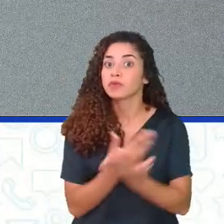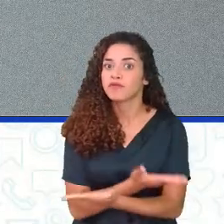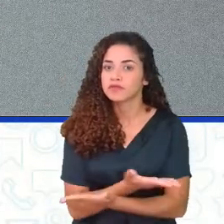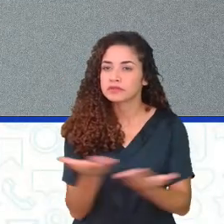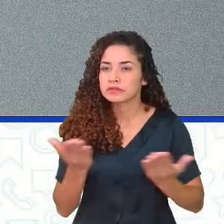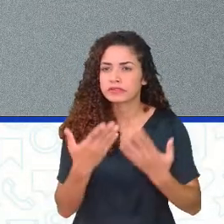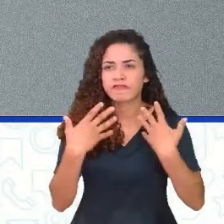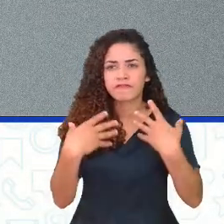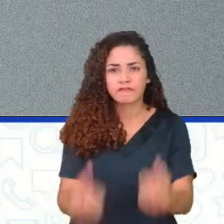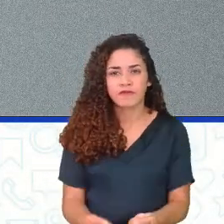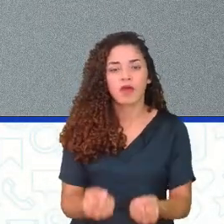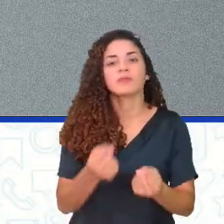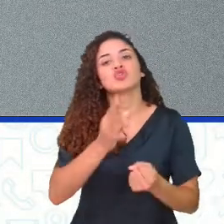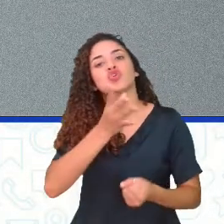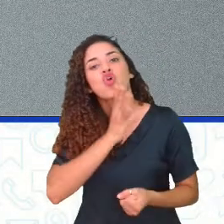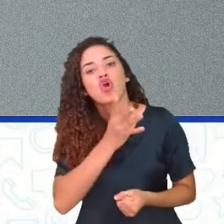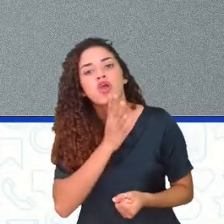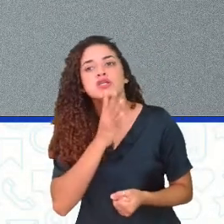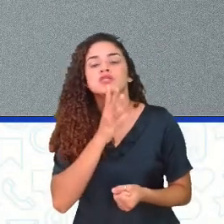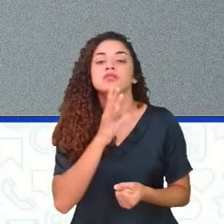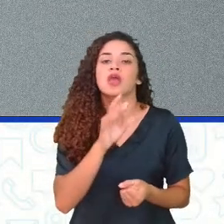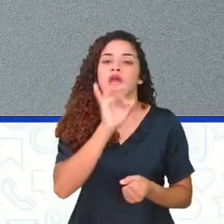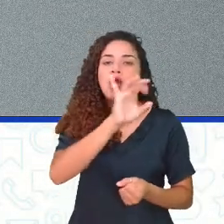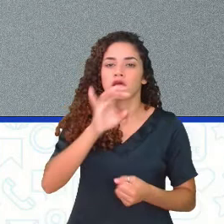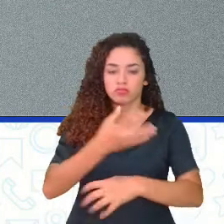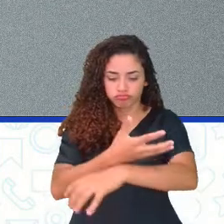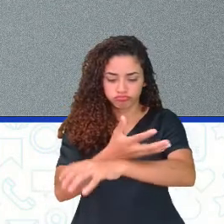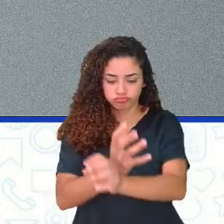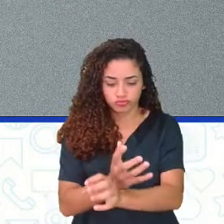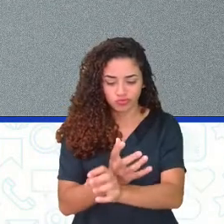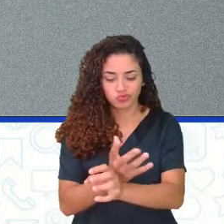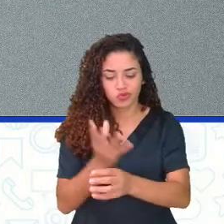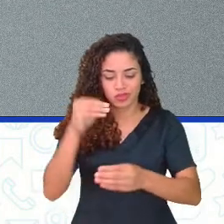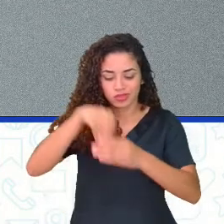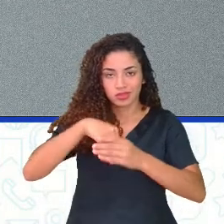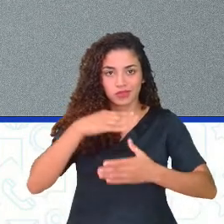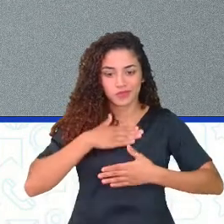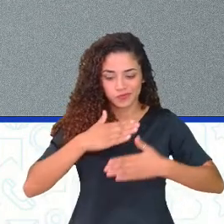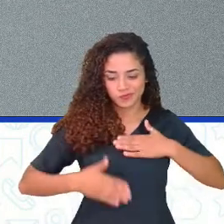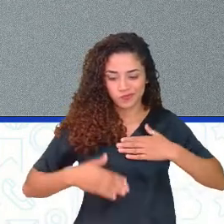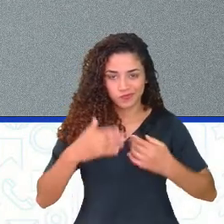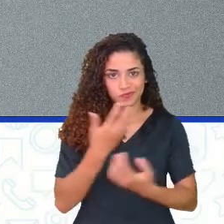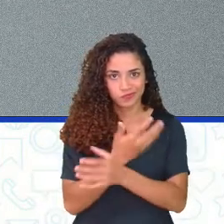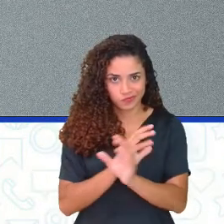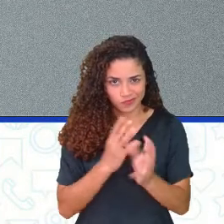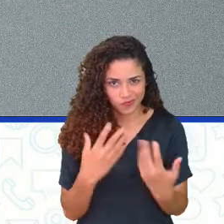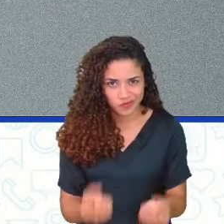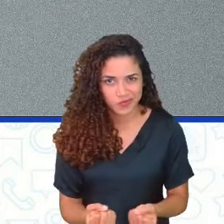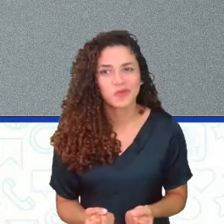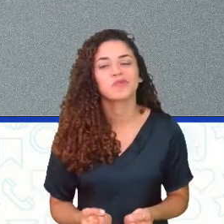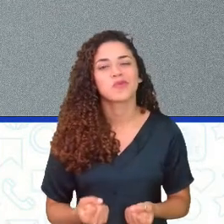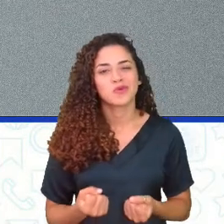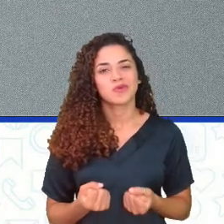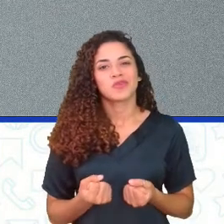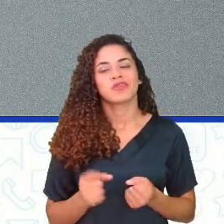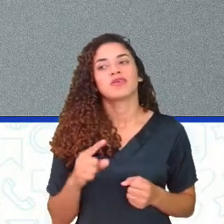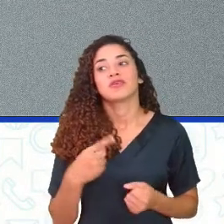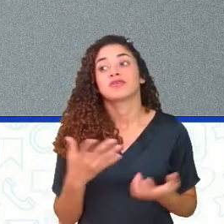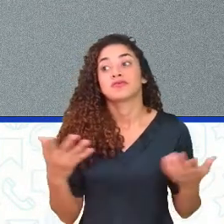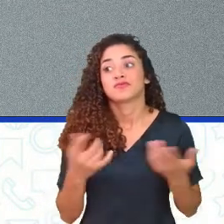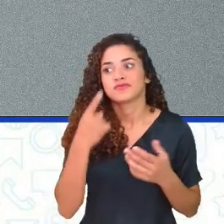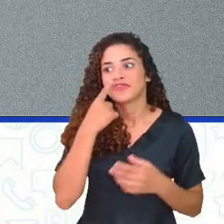Vamos conhecer cada um dos ossos que compõem o nosso esqueleto. Eu agora vou fazer um convite a vocês. Vamos lá, a gente agora vai para o